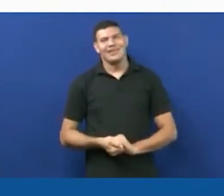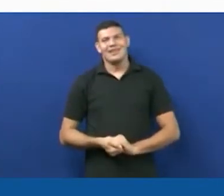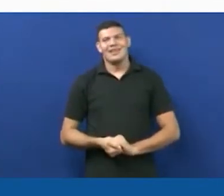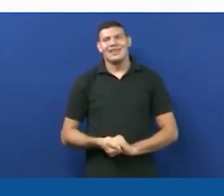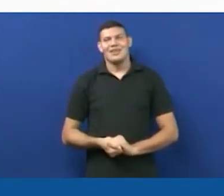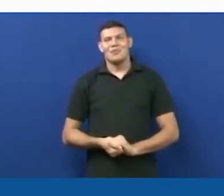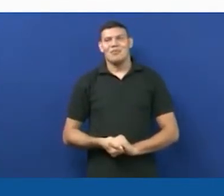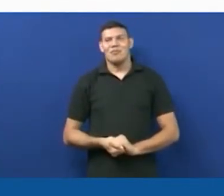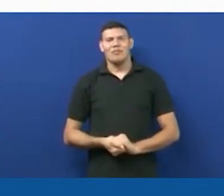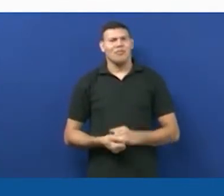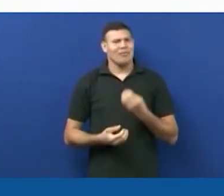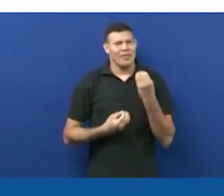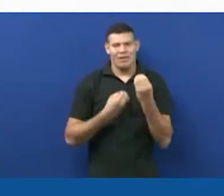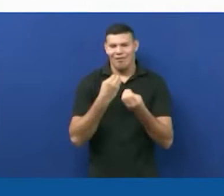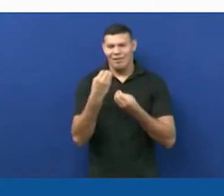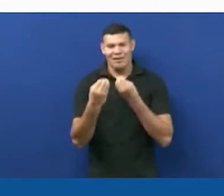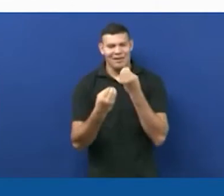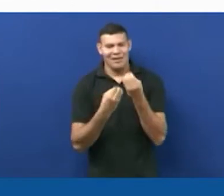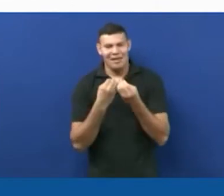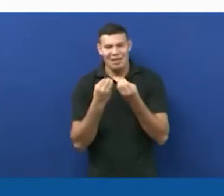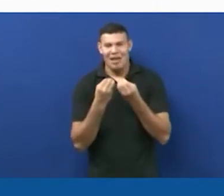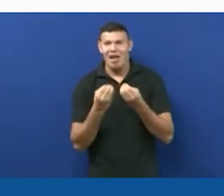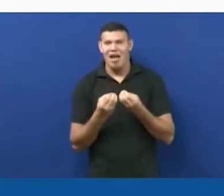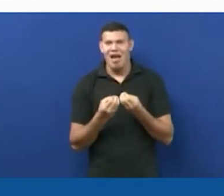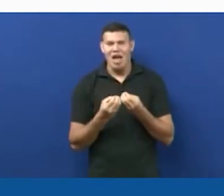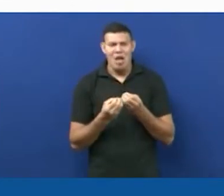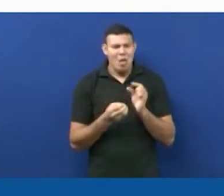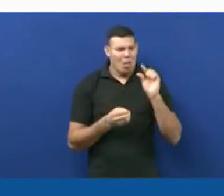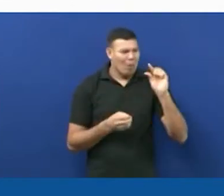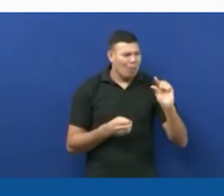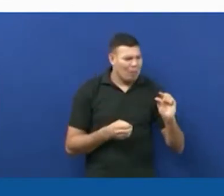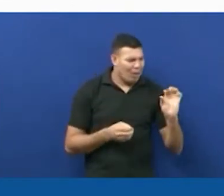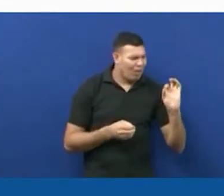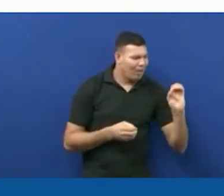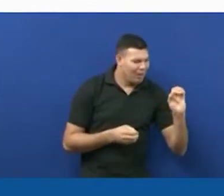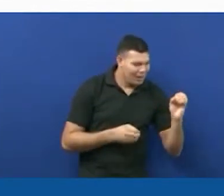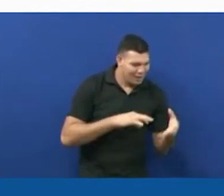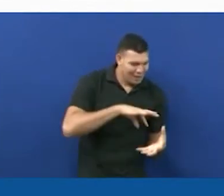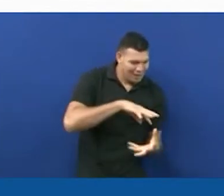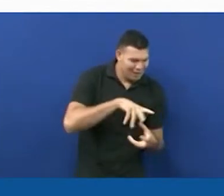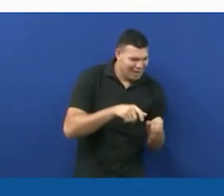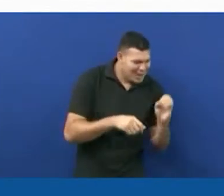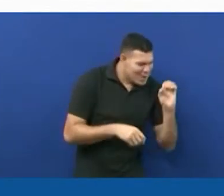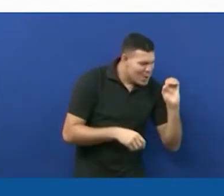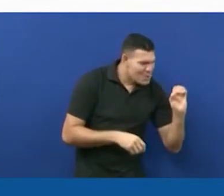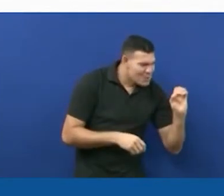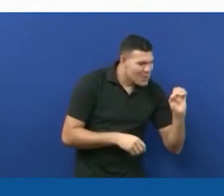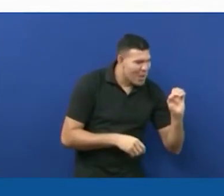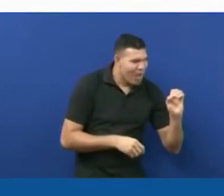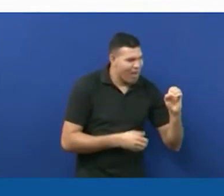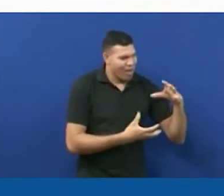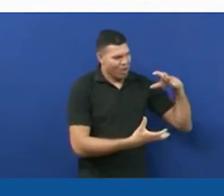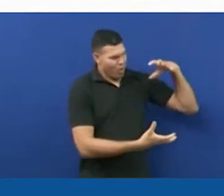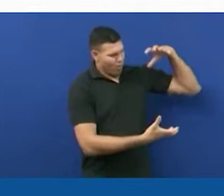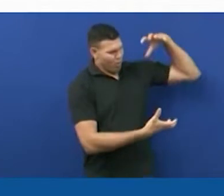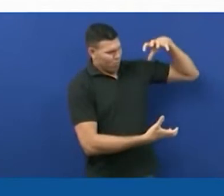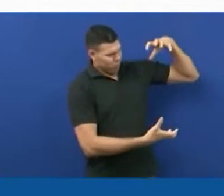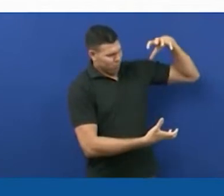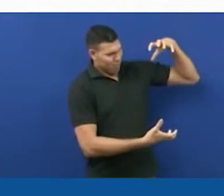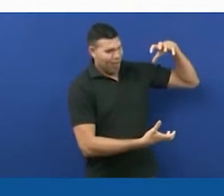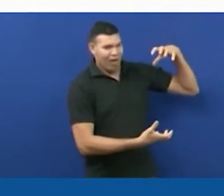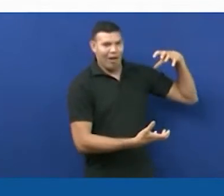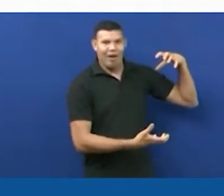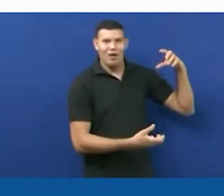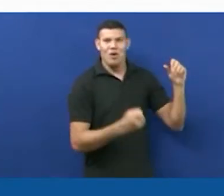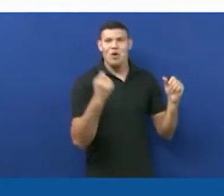E diante disso, a gente pode perceber que a Terra fica minúscula e Netuno seria praticamente invisível em comparação ao Sol.